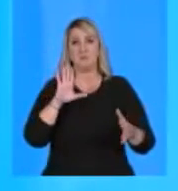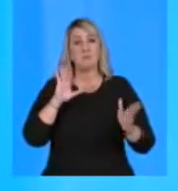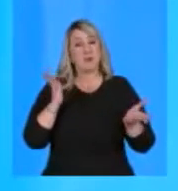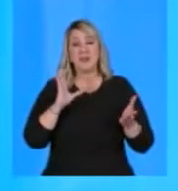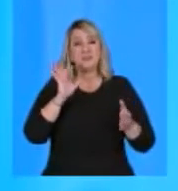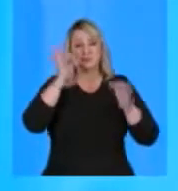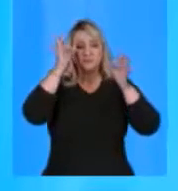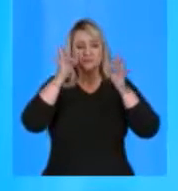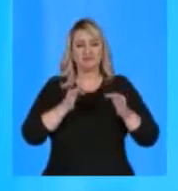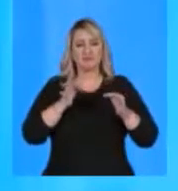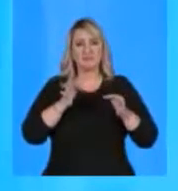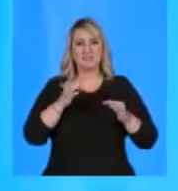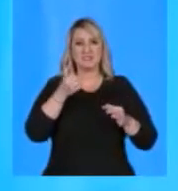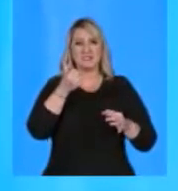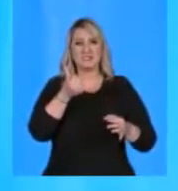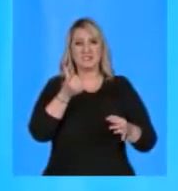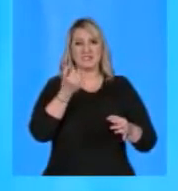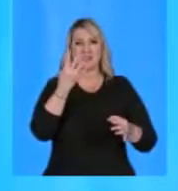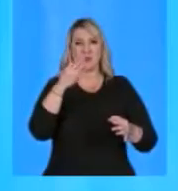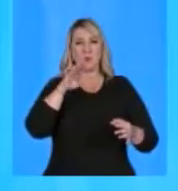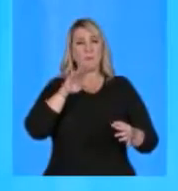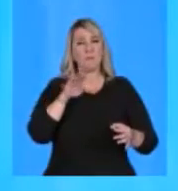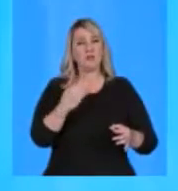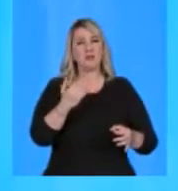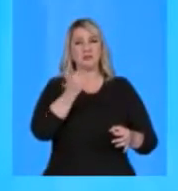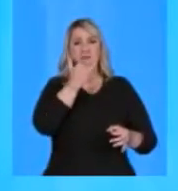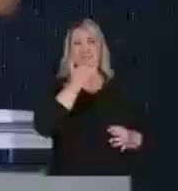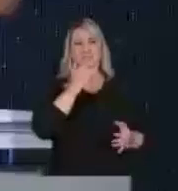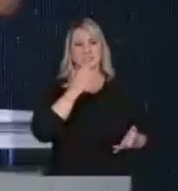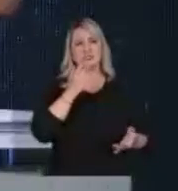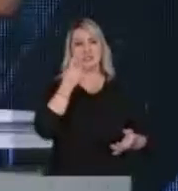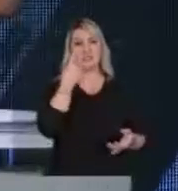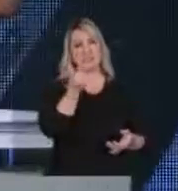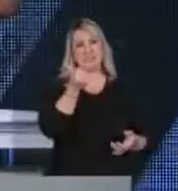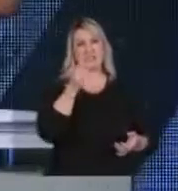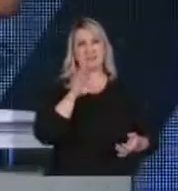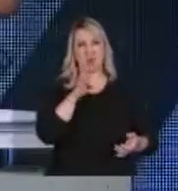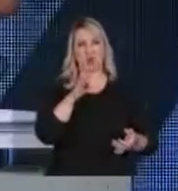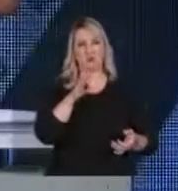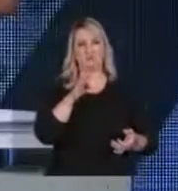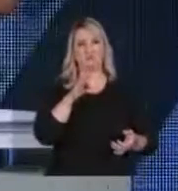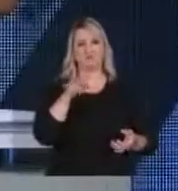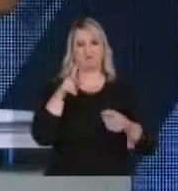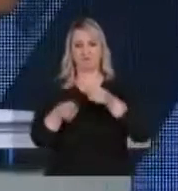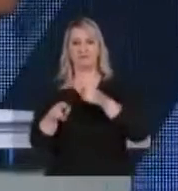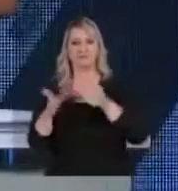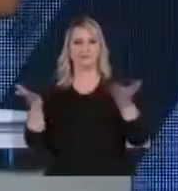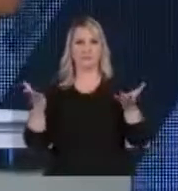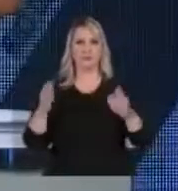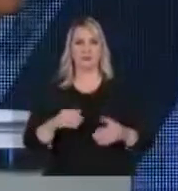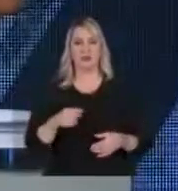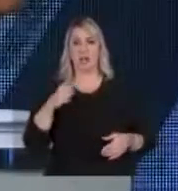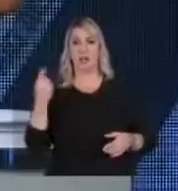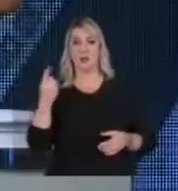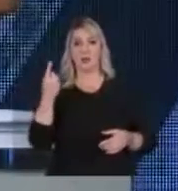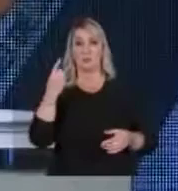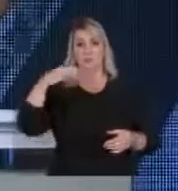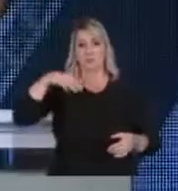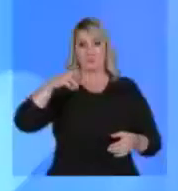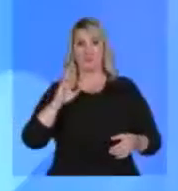a gente tem 64 bilhões petróleo desculpa 16 o melhor candidato pedro paulo minuto para